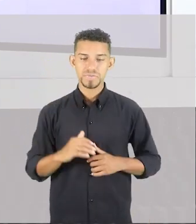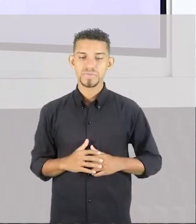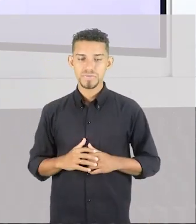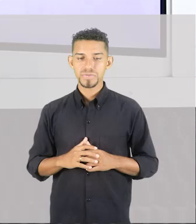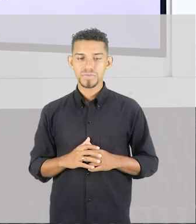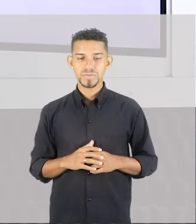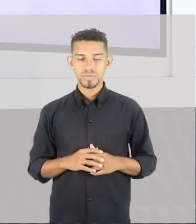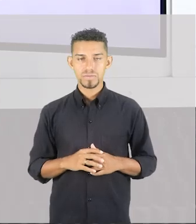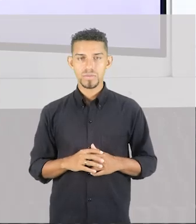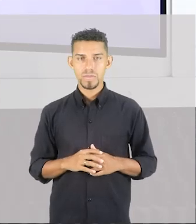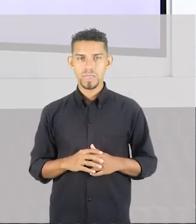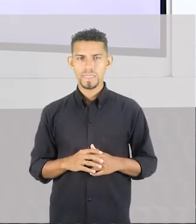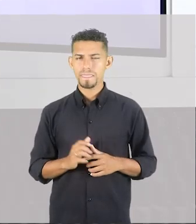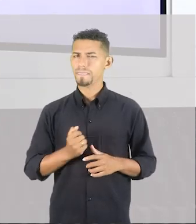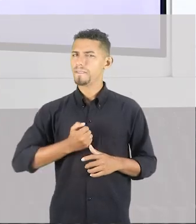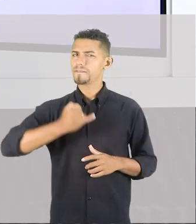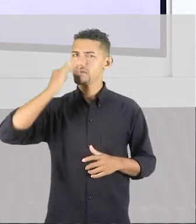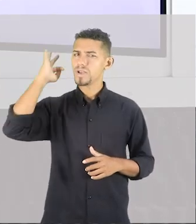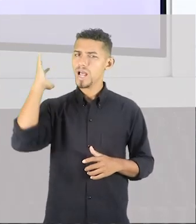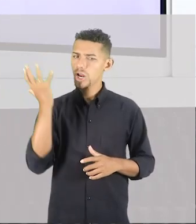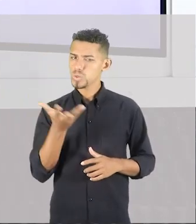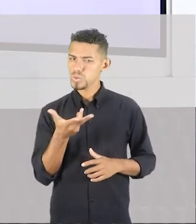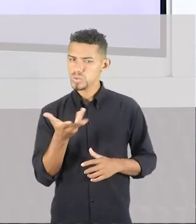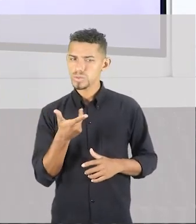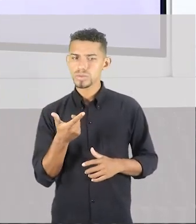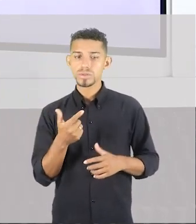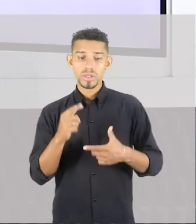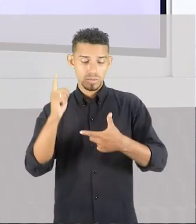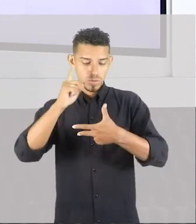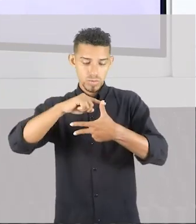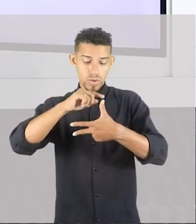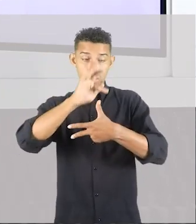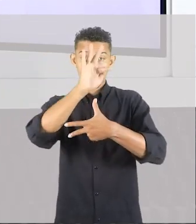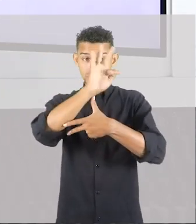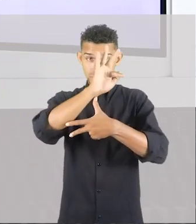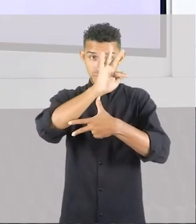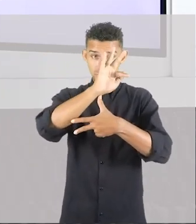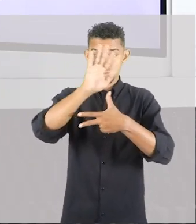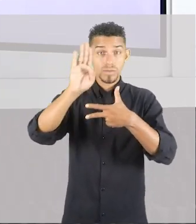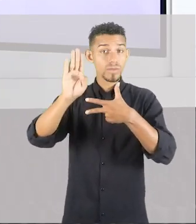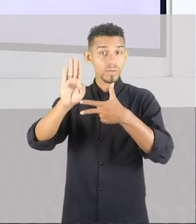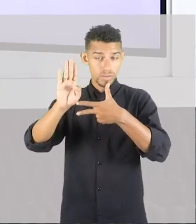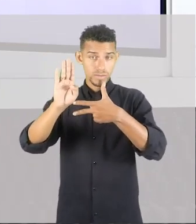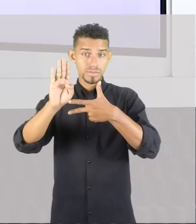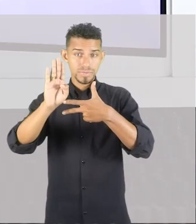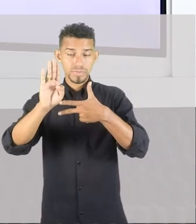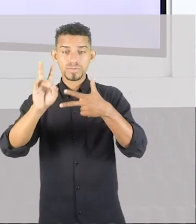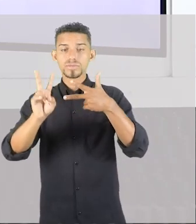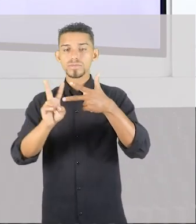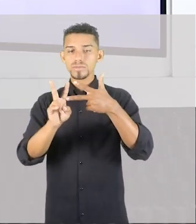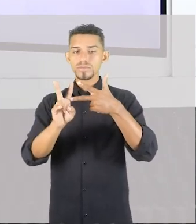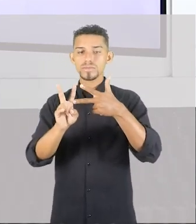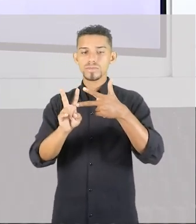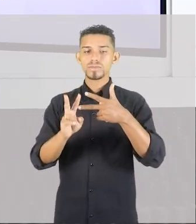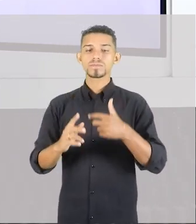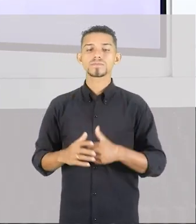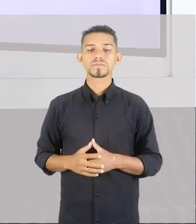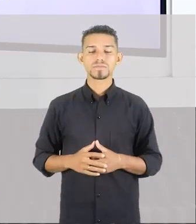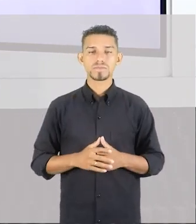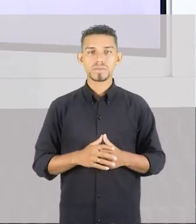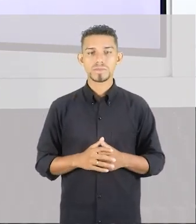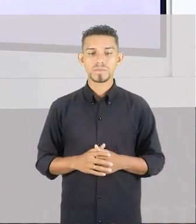anelar, médio, indicador, polegar. Então, polegar, força. Indicador,